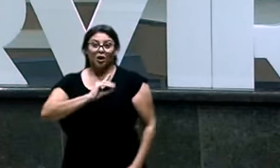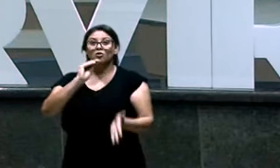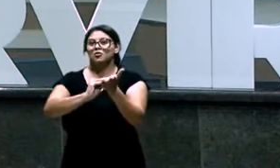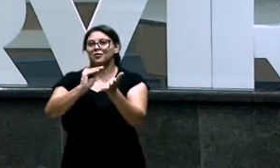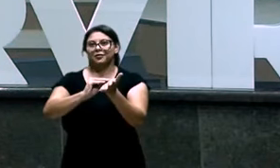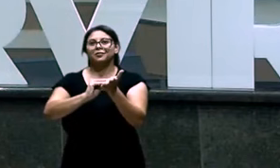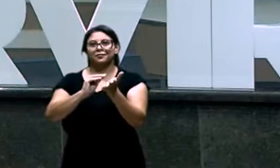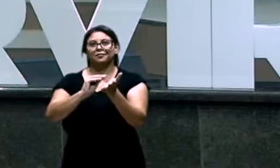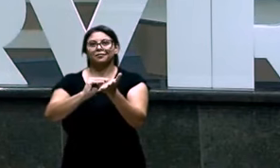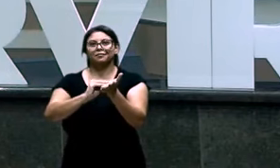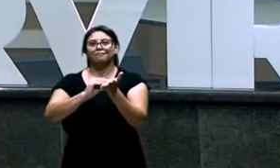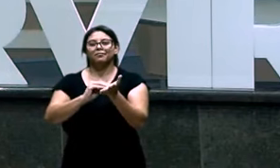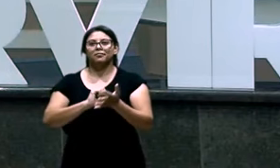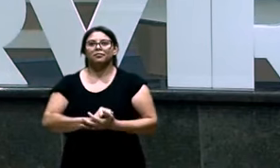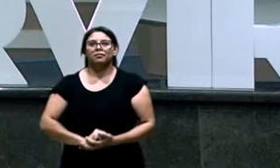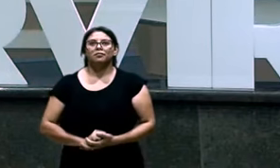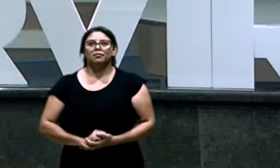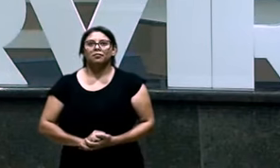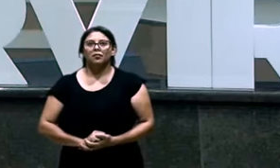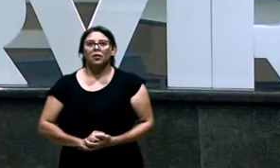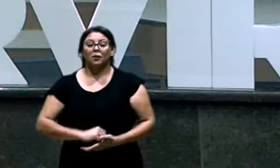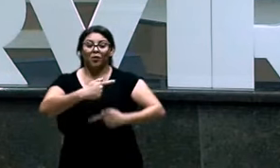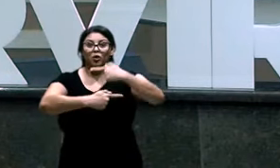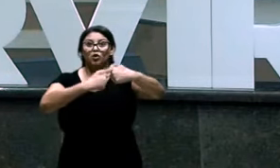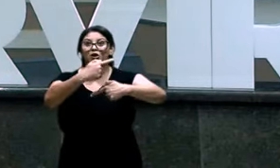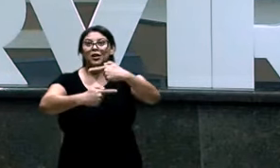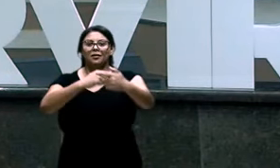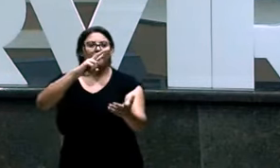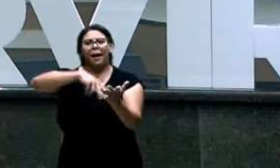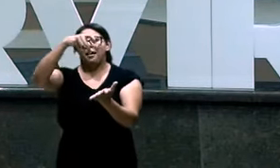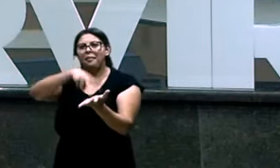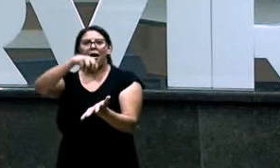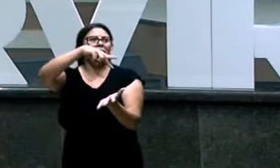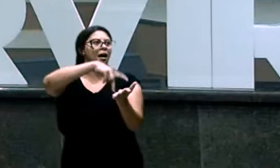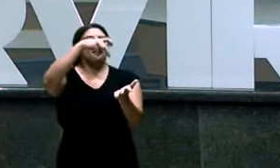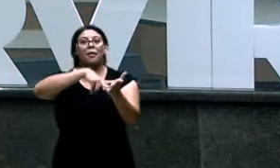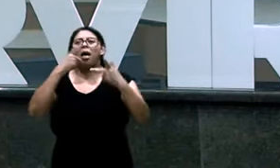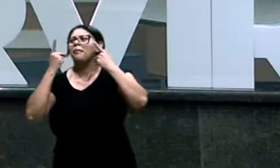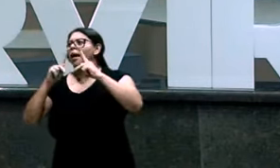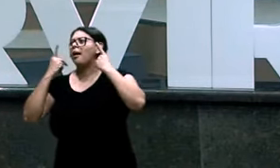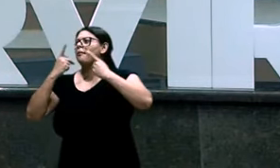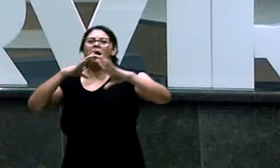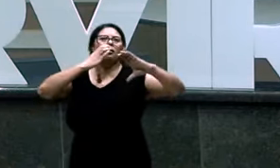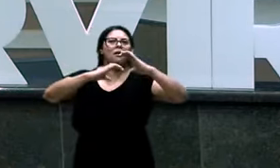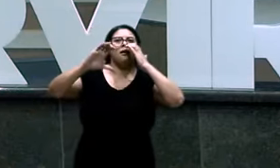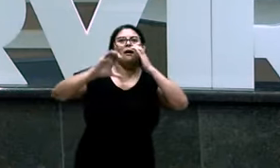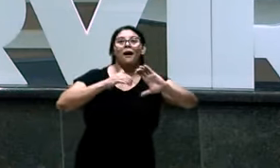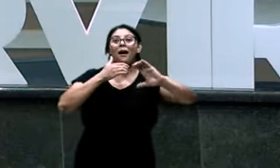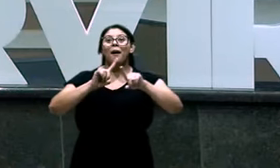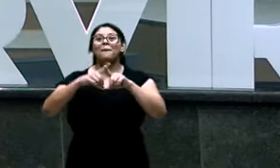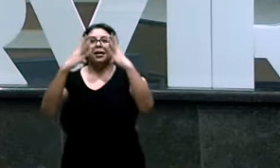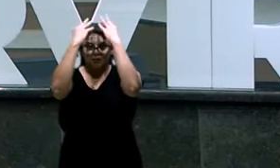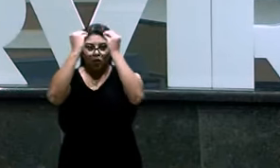Espírito Santo. Existe uma geração de movimento que anda com o véu para não mostrar que a glória já